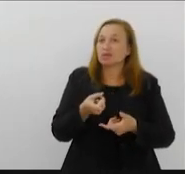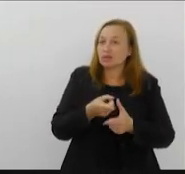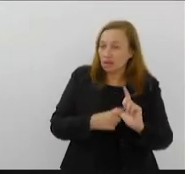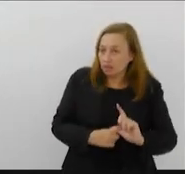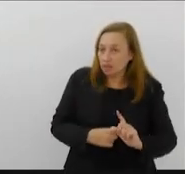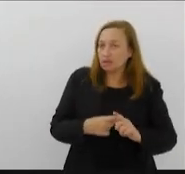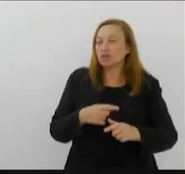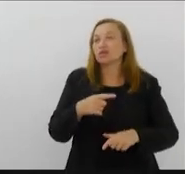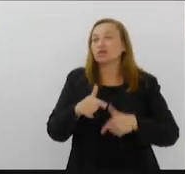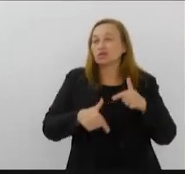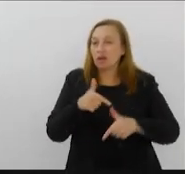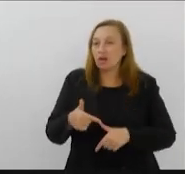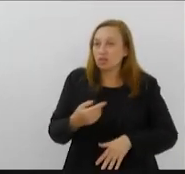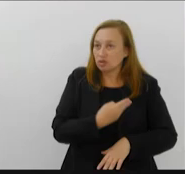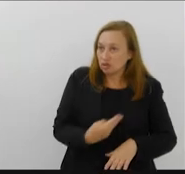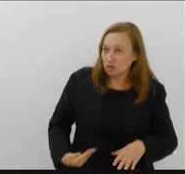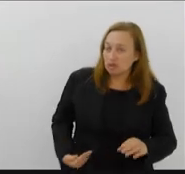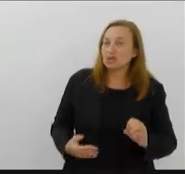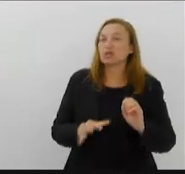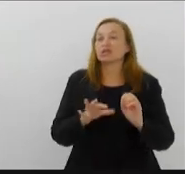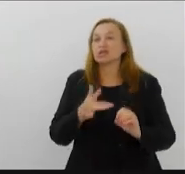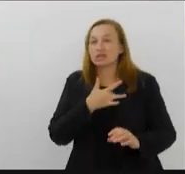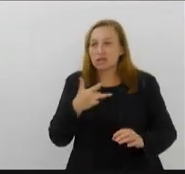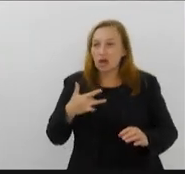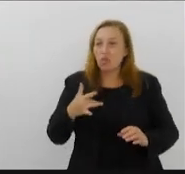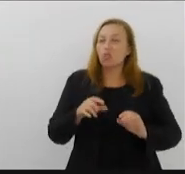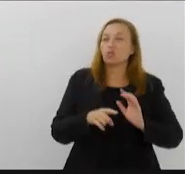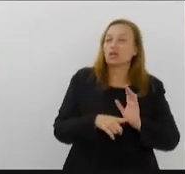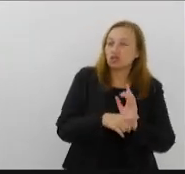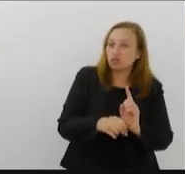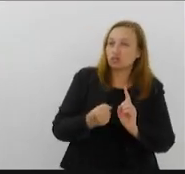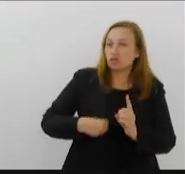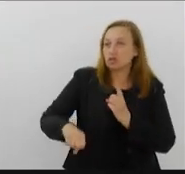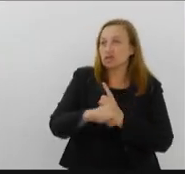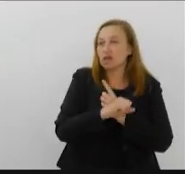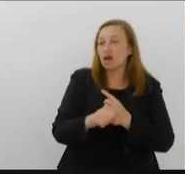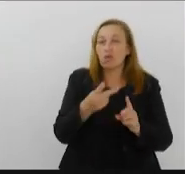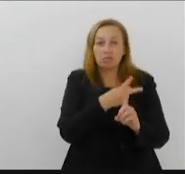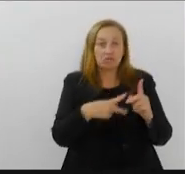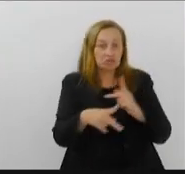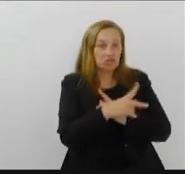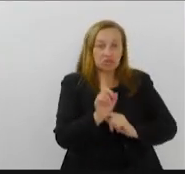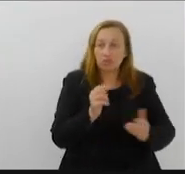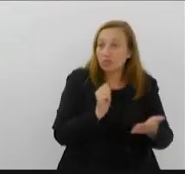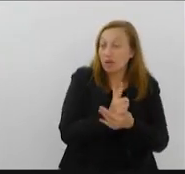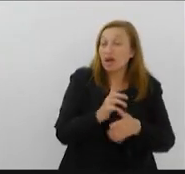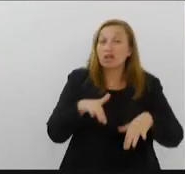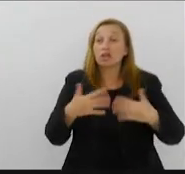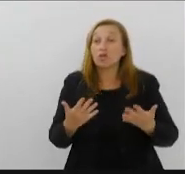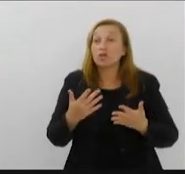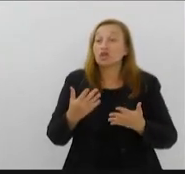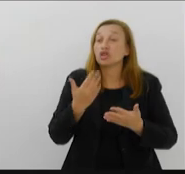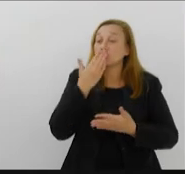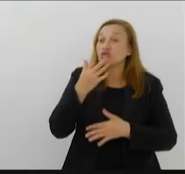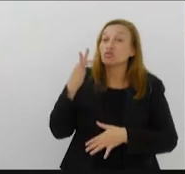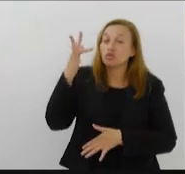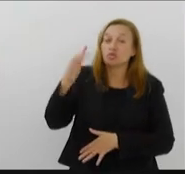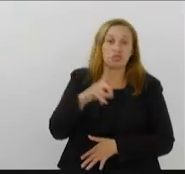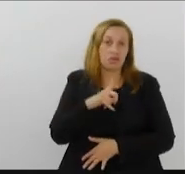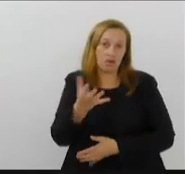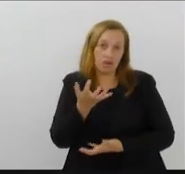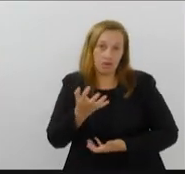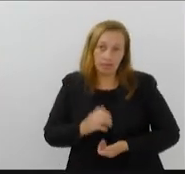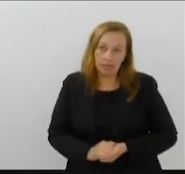serviços públicos de saúde, dos serviços públicos de assistência social, uma previdência que não se paga. Então, que tipo de futuro que a gente quer?